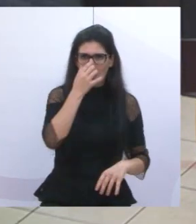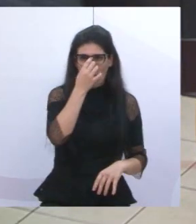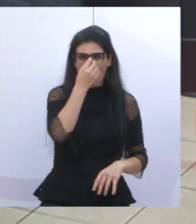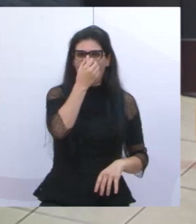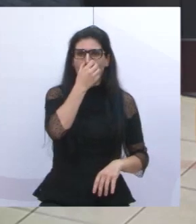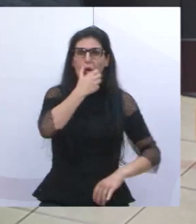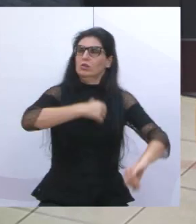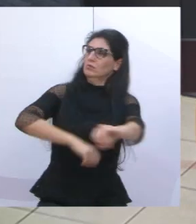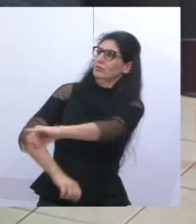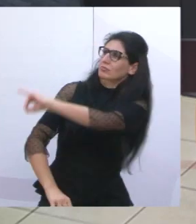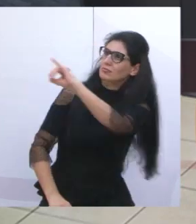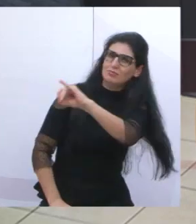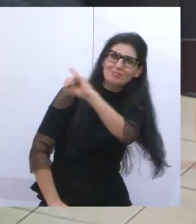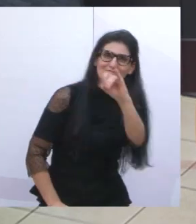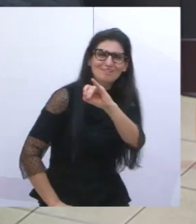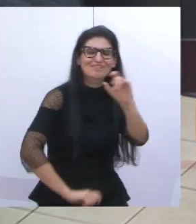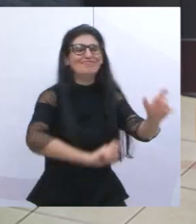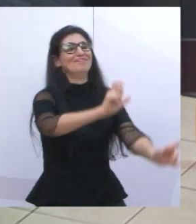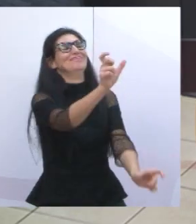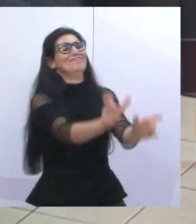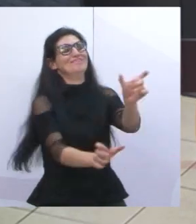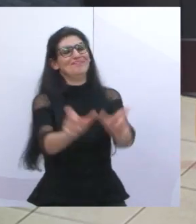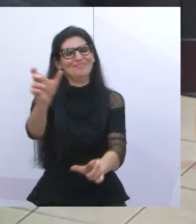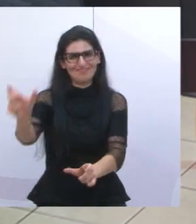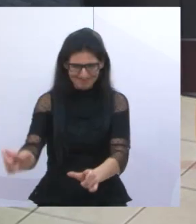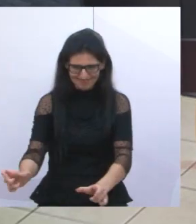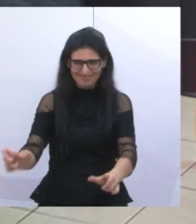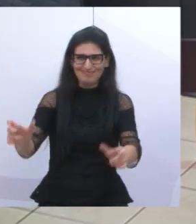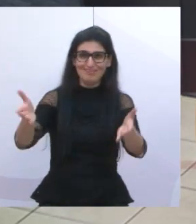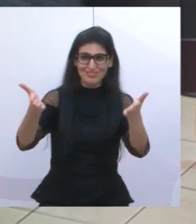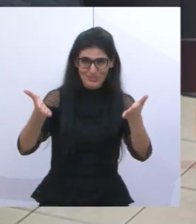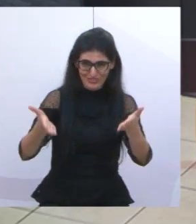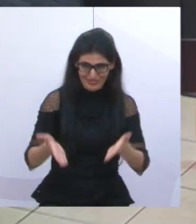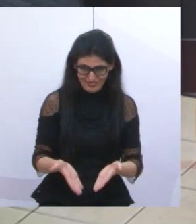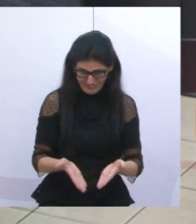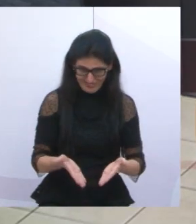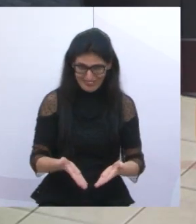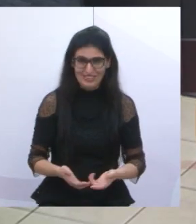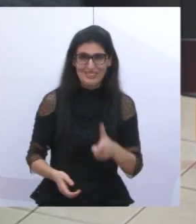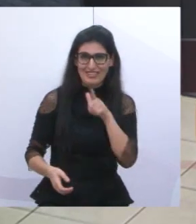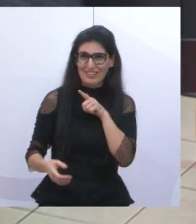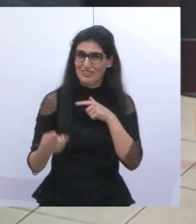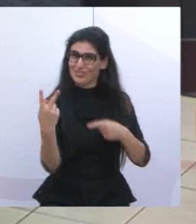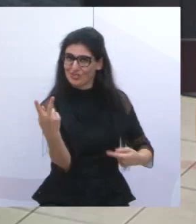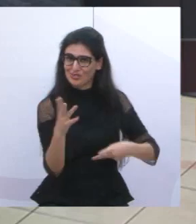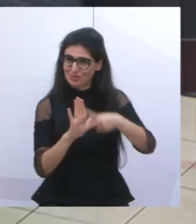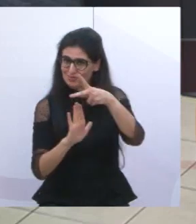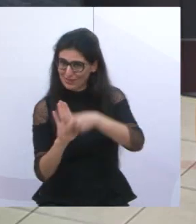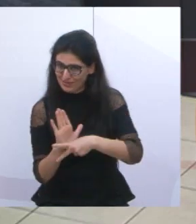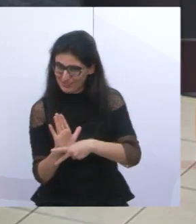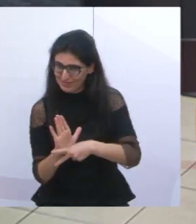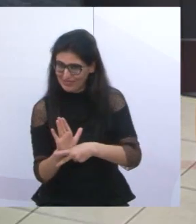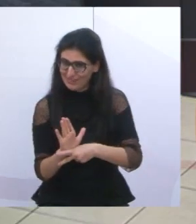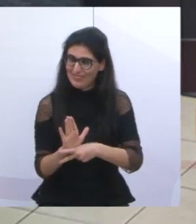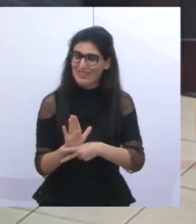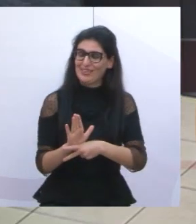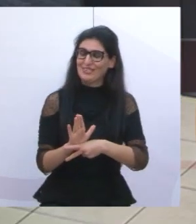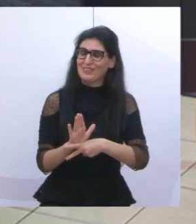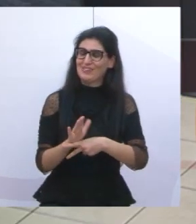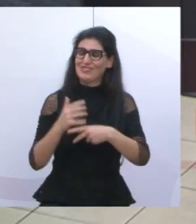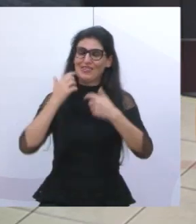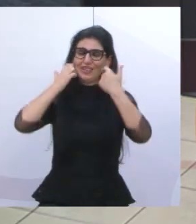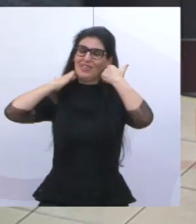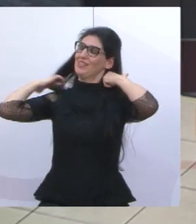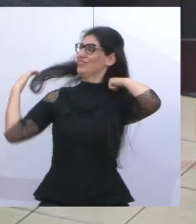Saudações a todos. Hoje, infelizmente, tem 2 projetos que a gente pudesse ter o